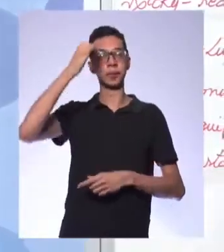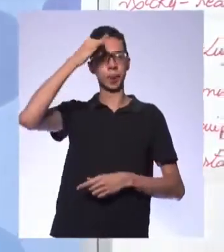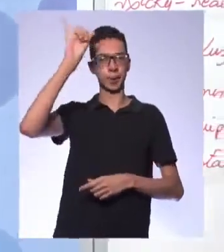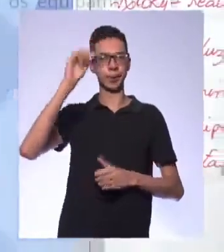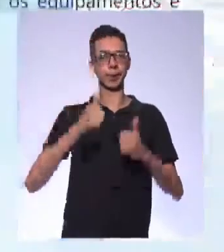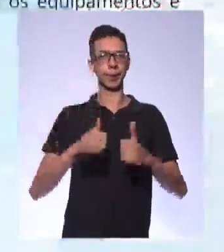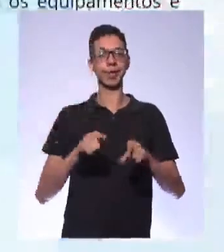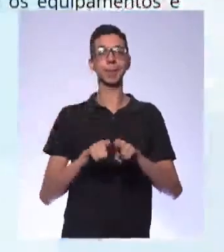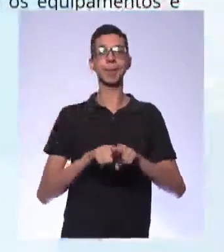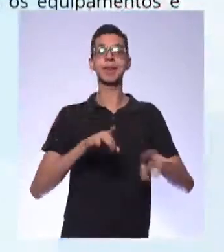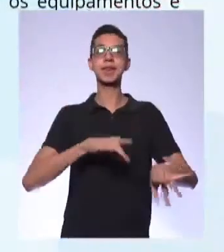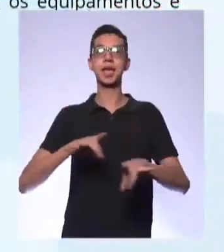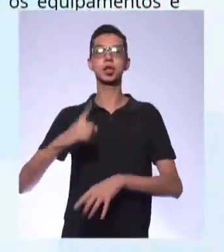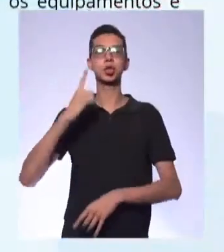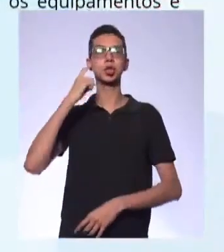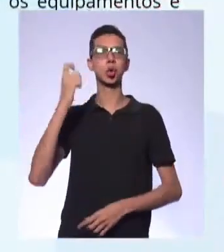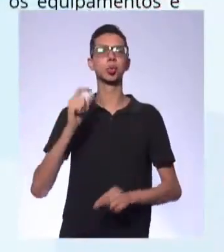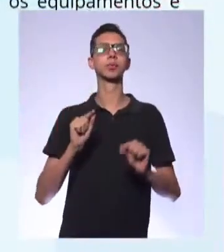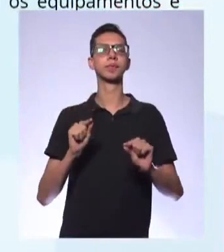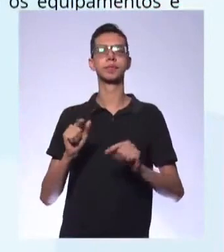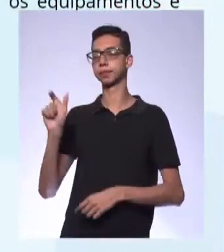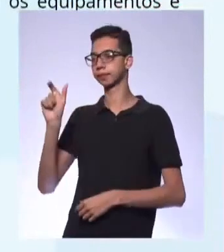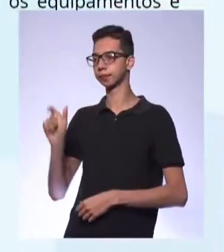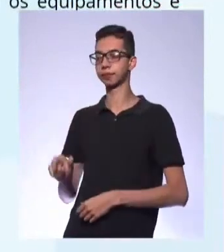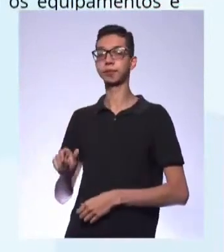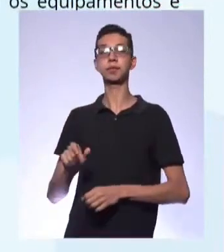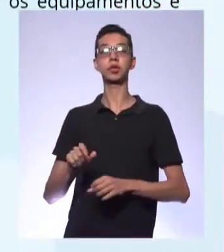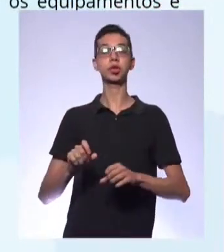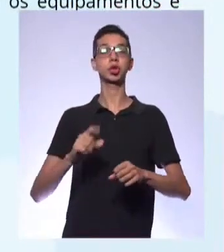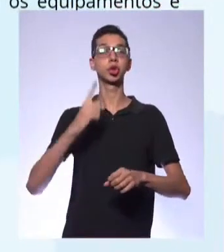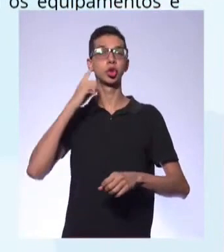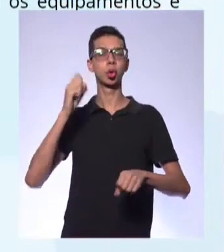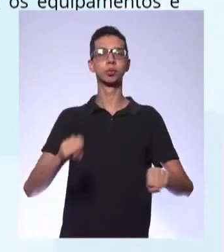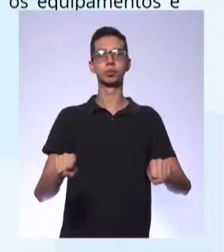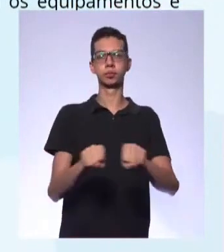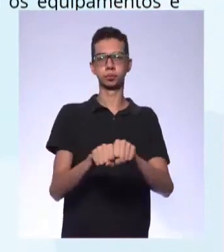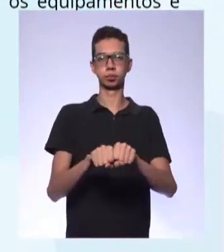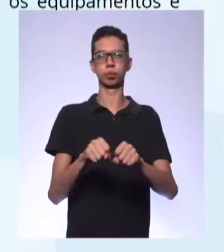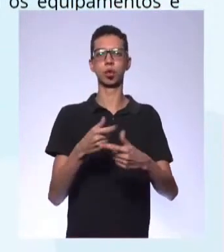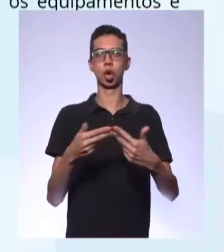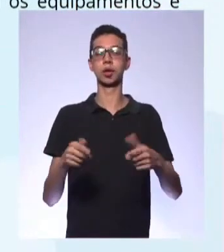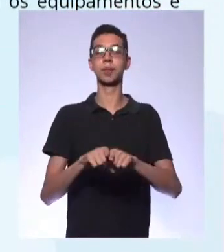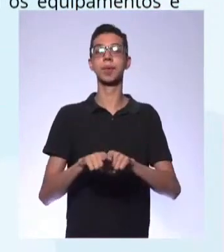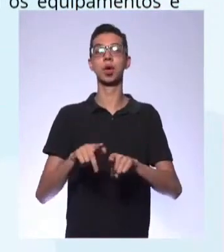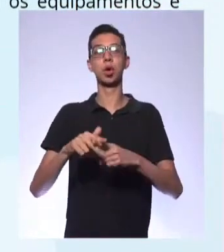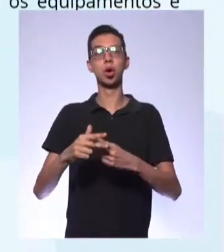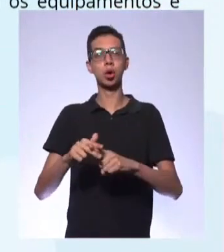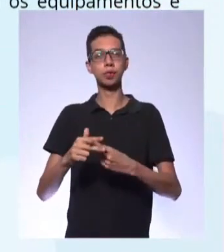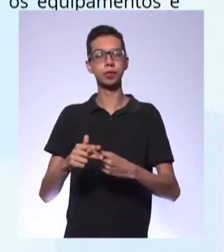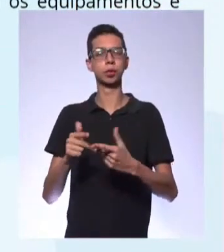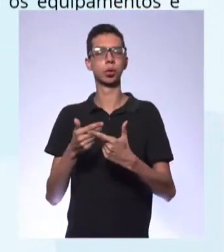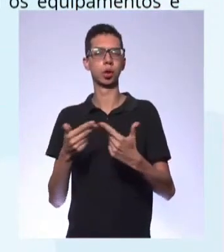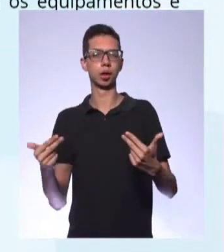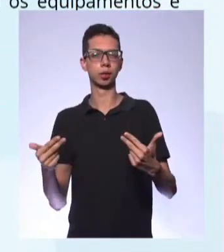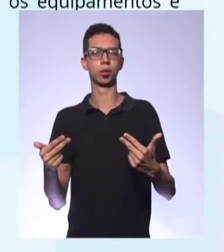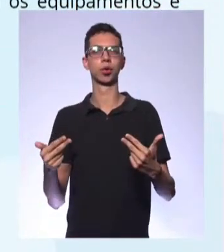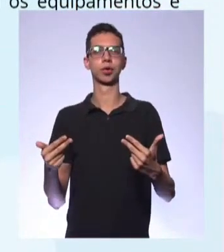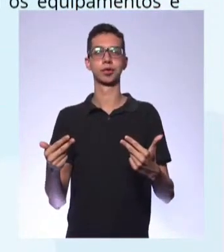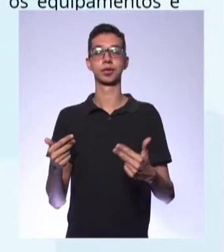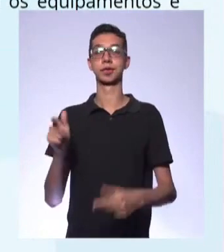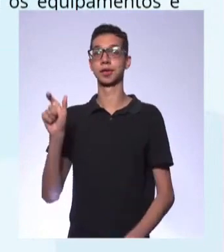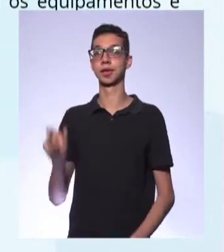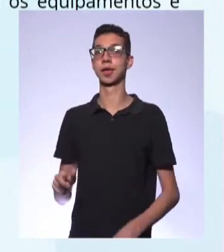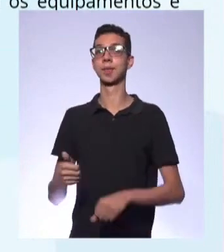O técnico de som, gente, ele instala o sistema de som e o configura com os equipamentos amplificadores. É um outro profissional também